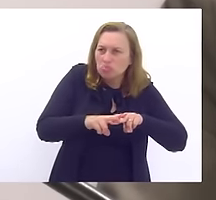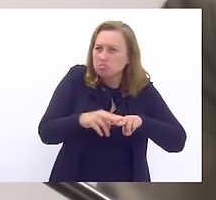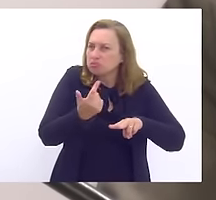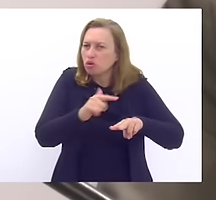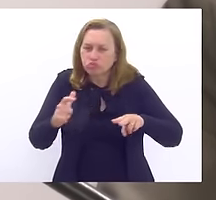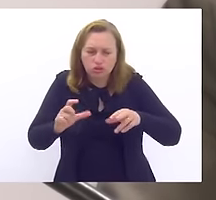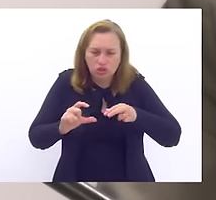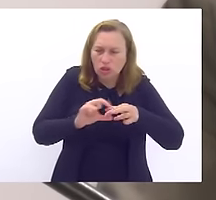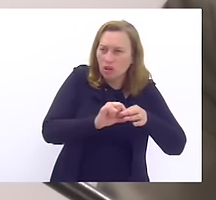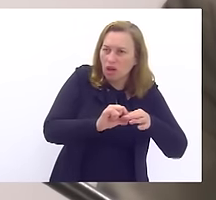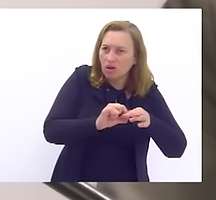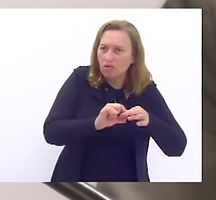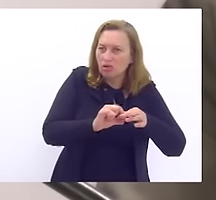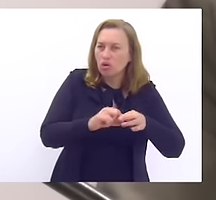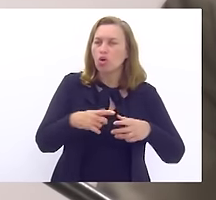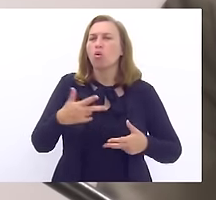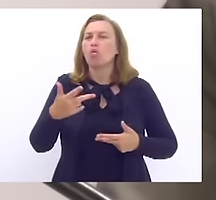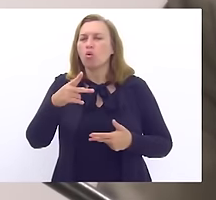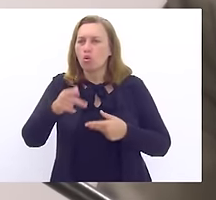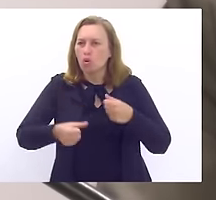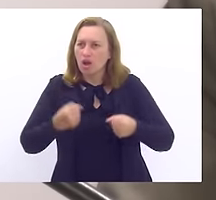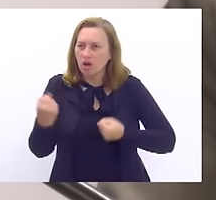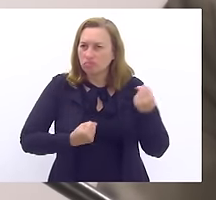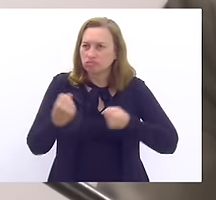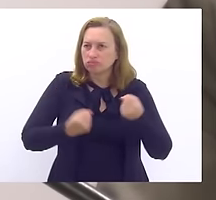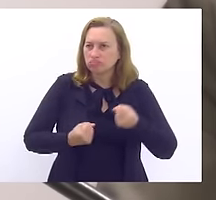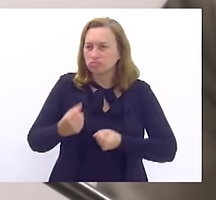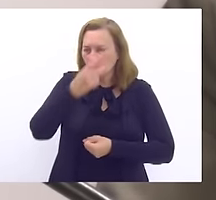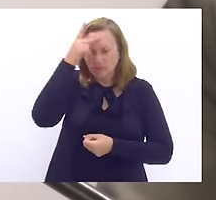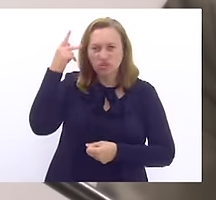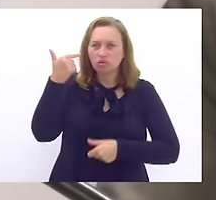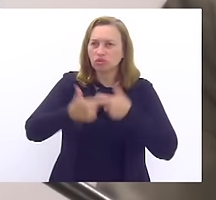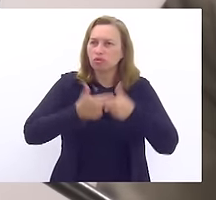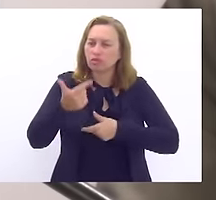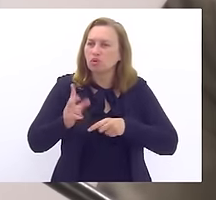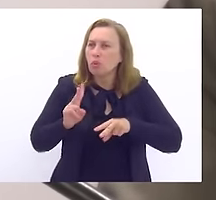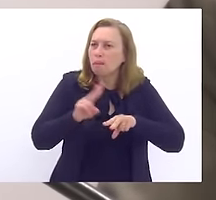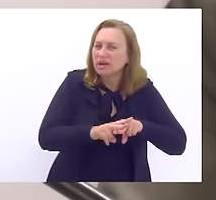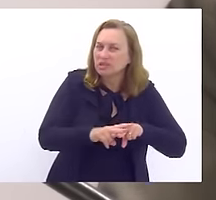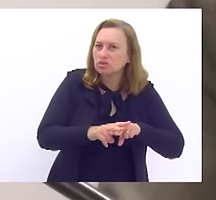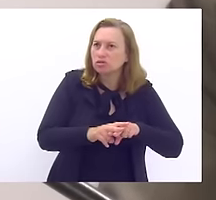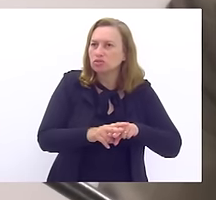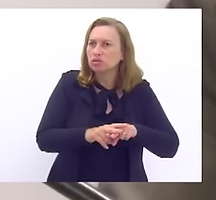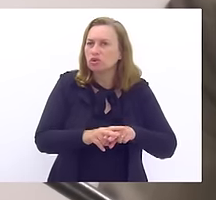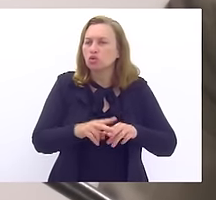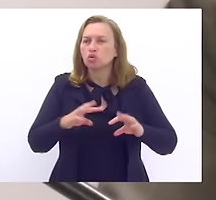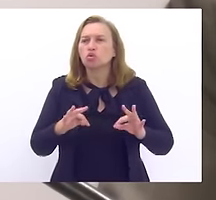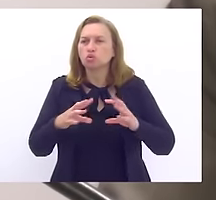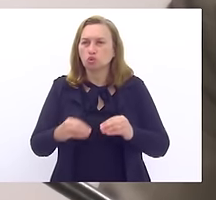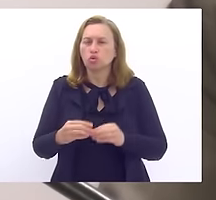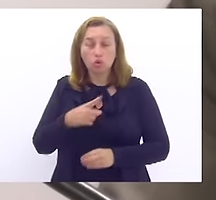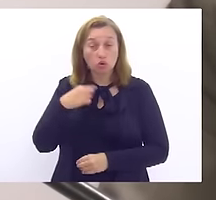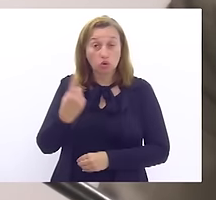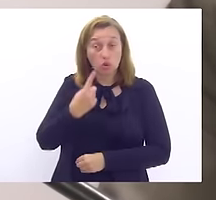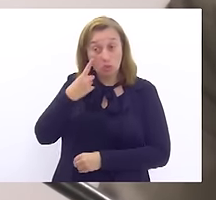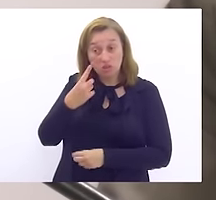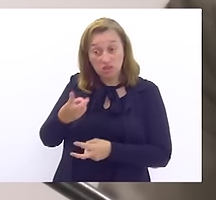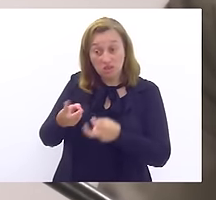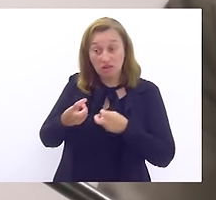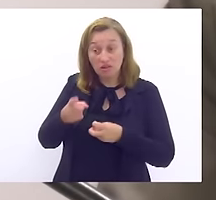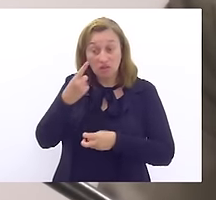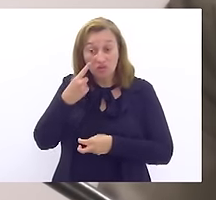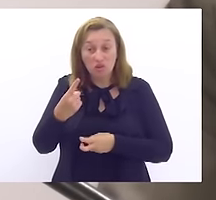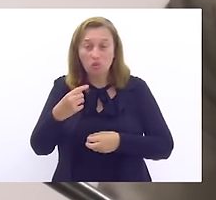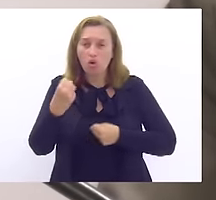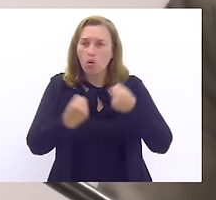carro do Trabalhador sendo apreendido Tudo Em contrapartida quando nós batemos de frente com os